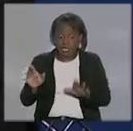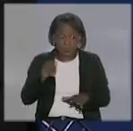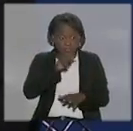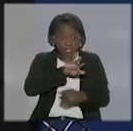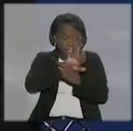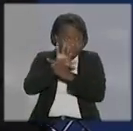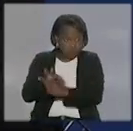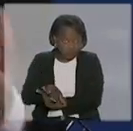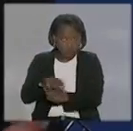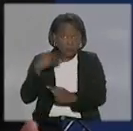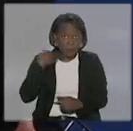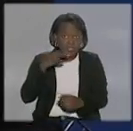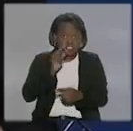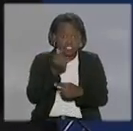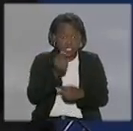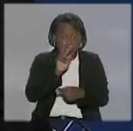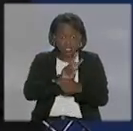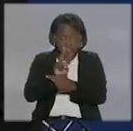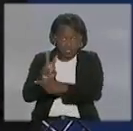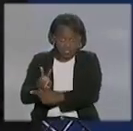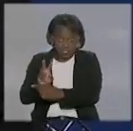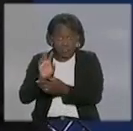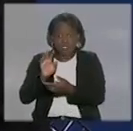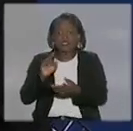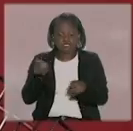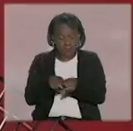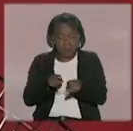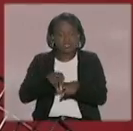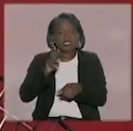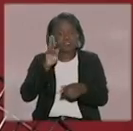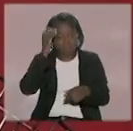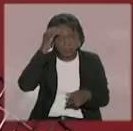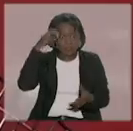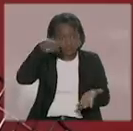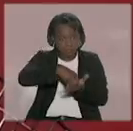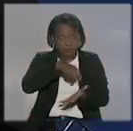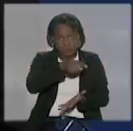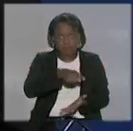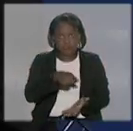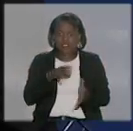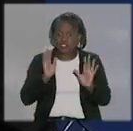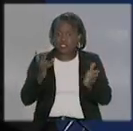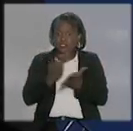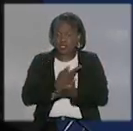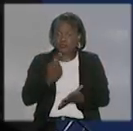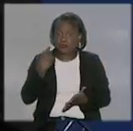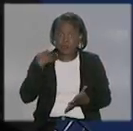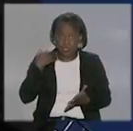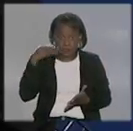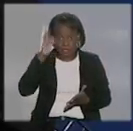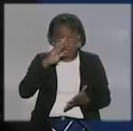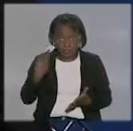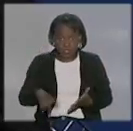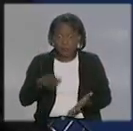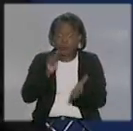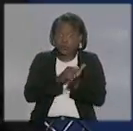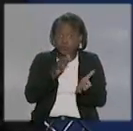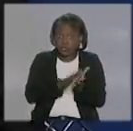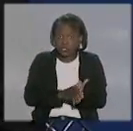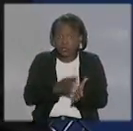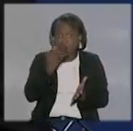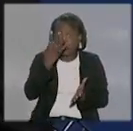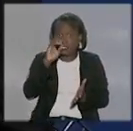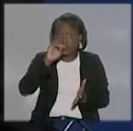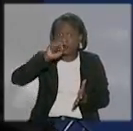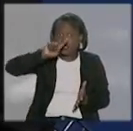mas também quem financia pode ser responsabilizado. Inclusive, um grande banco brasileiro recebeu uma multa de pouco mais de